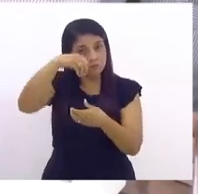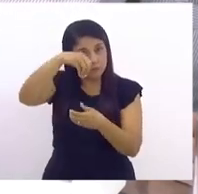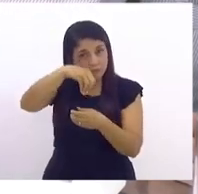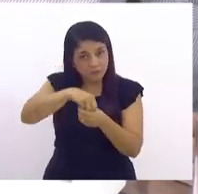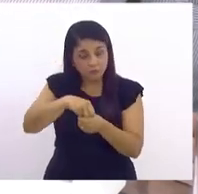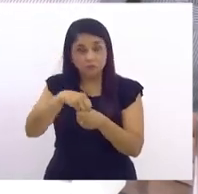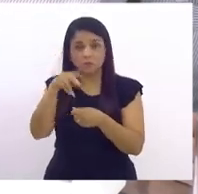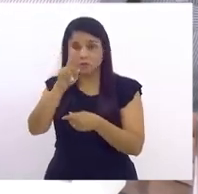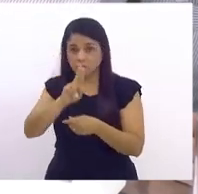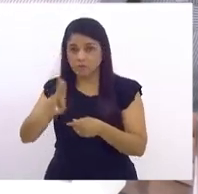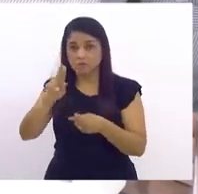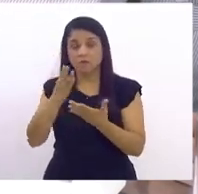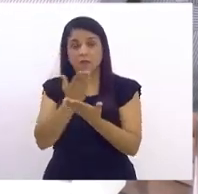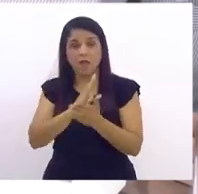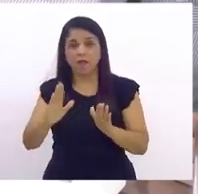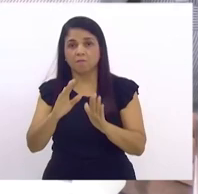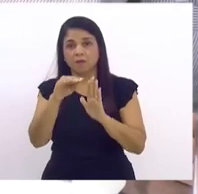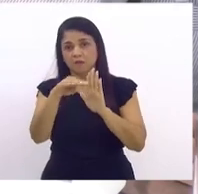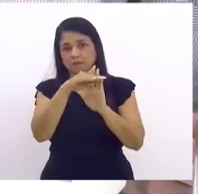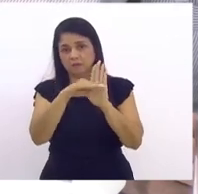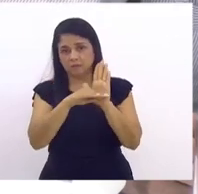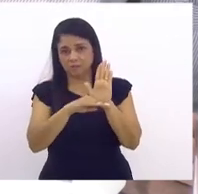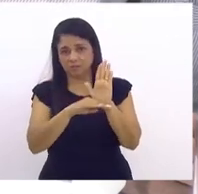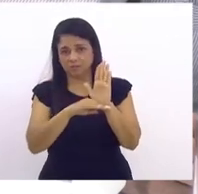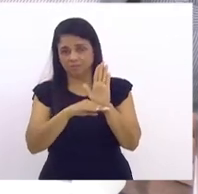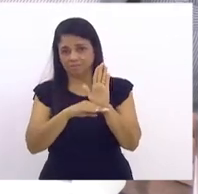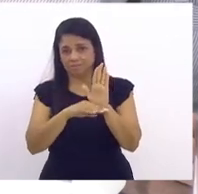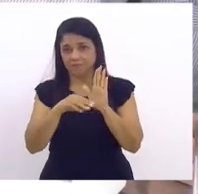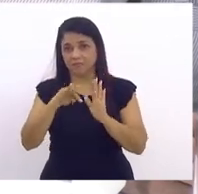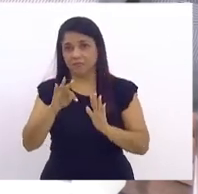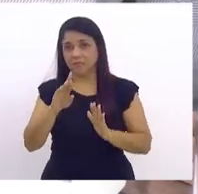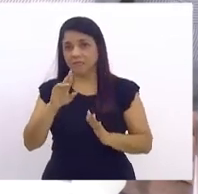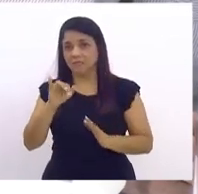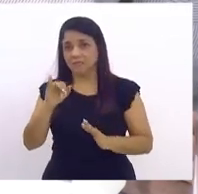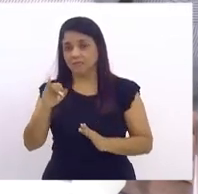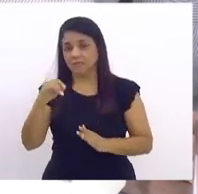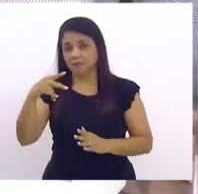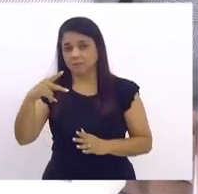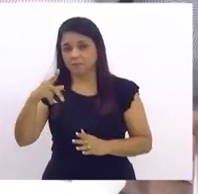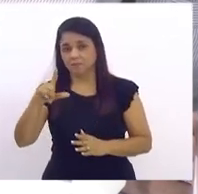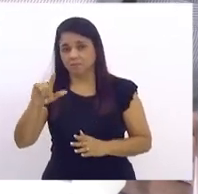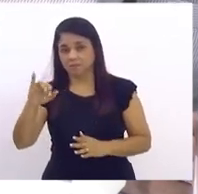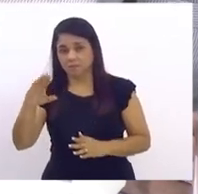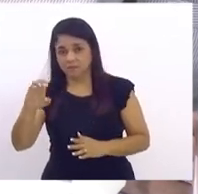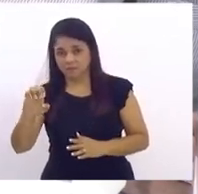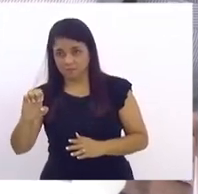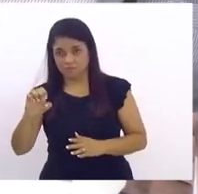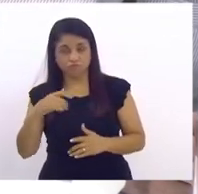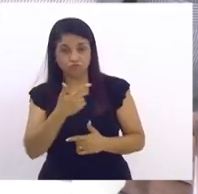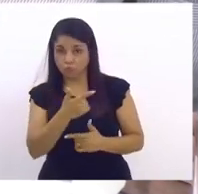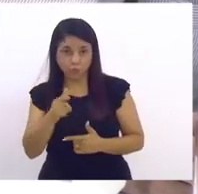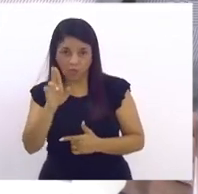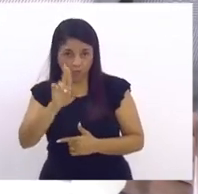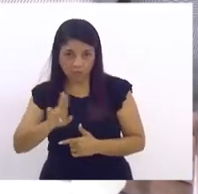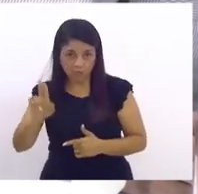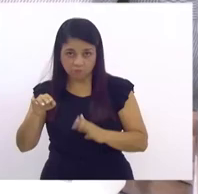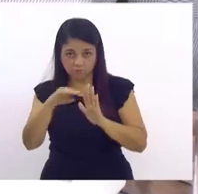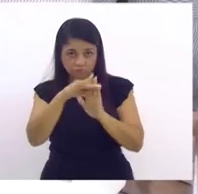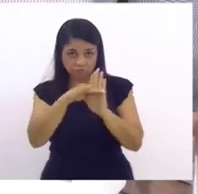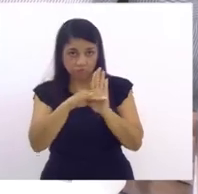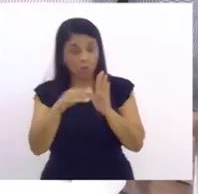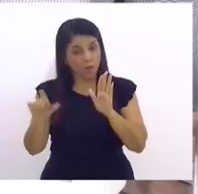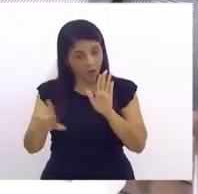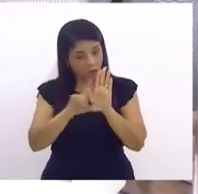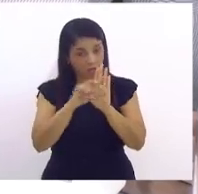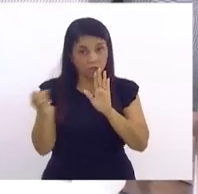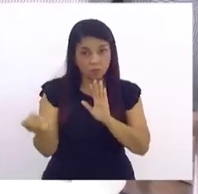que acaba com a lista tríplice. Não, acaba com isso. Não tem lista tríplice na universidade mais. É, mas isso é uma lei recentíssima. Mas